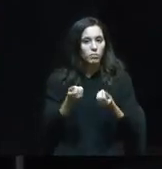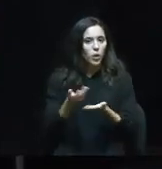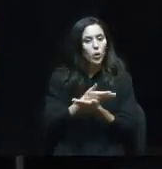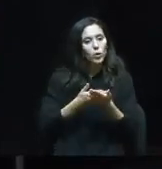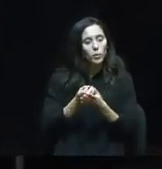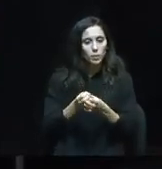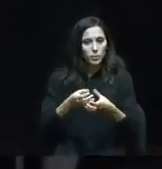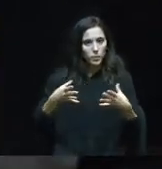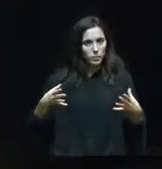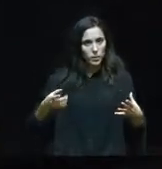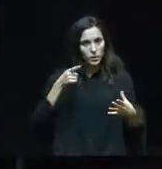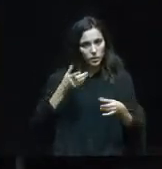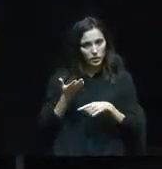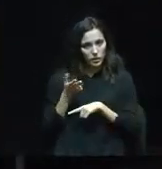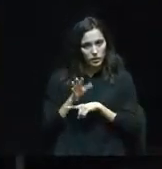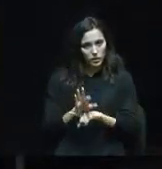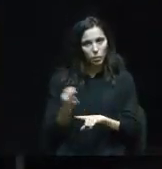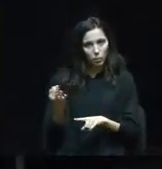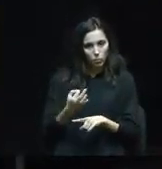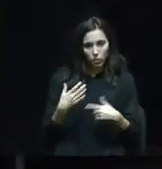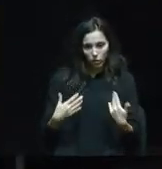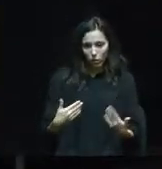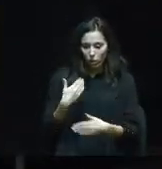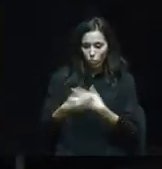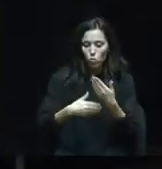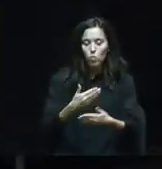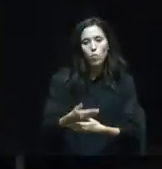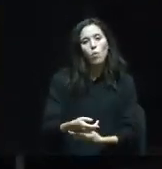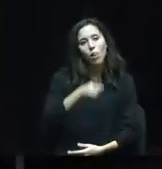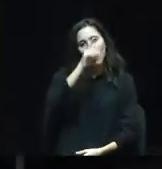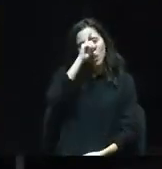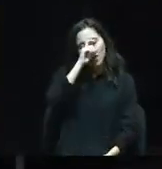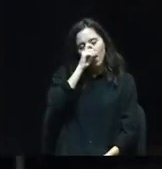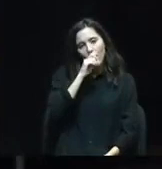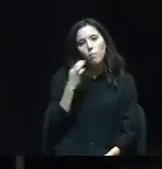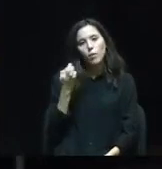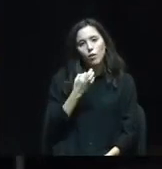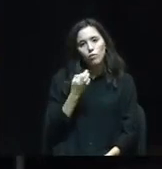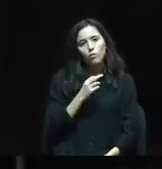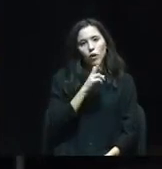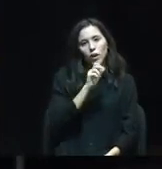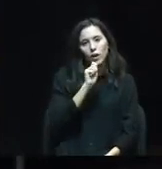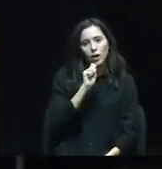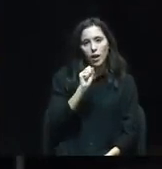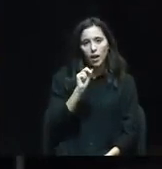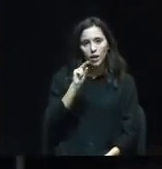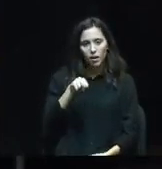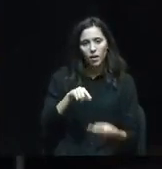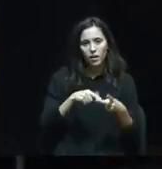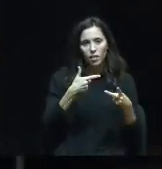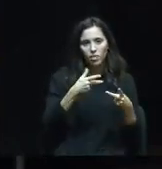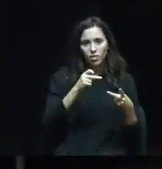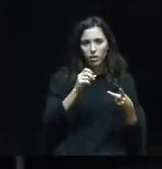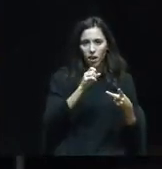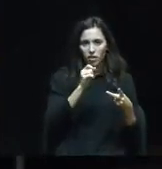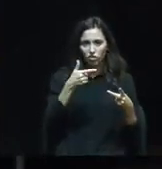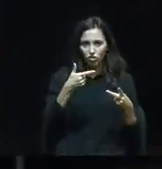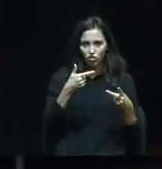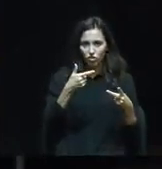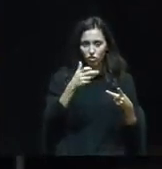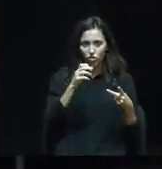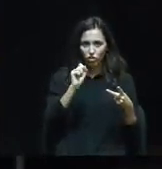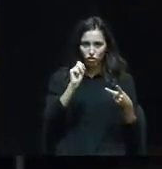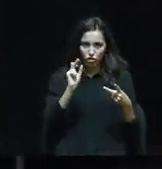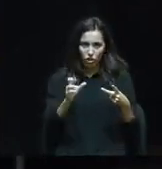expansão. Este é um exemplo onde os novos tempos lembram figuras como Reagan e Thatcher. É uma pena que o recuo não tenha ido mais para